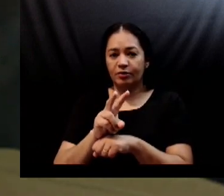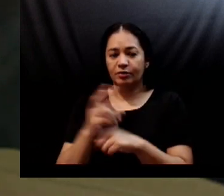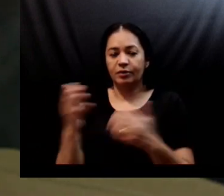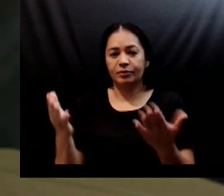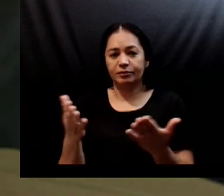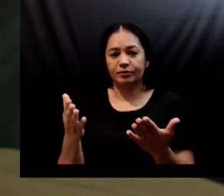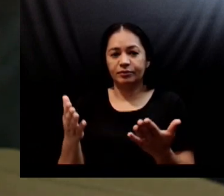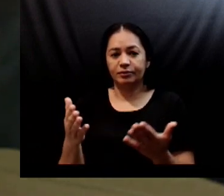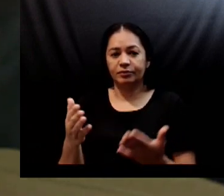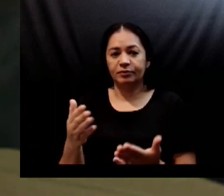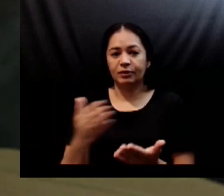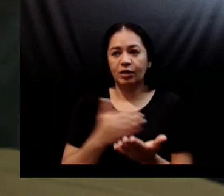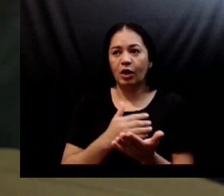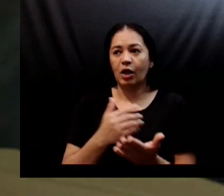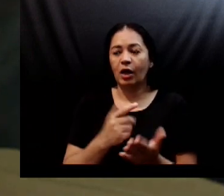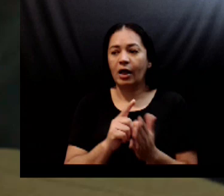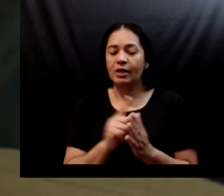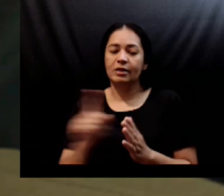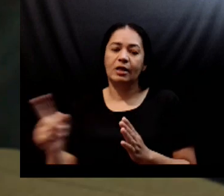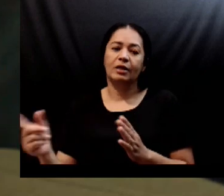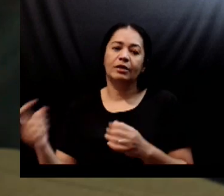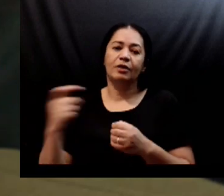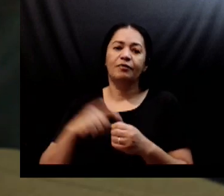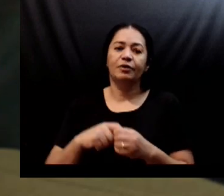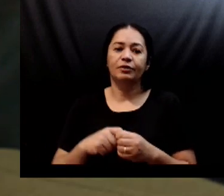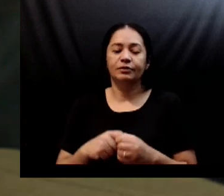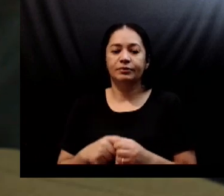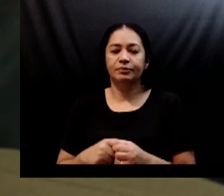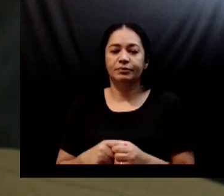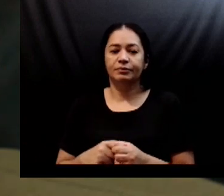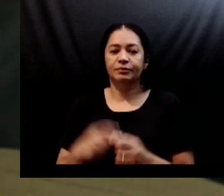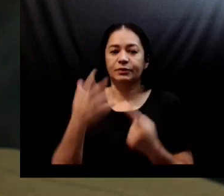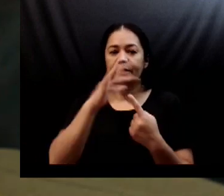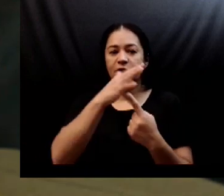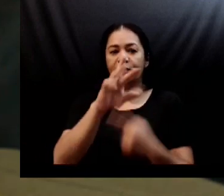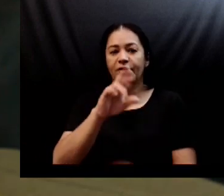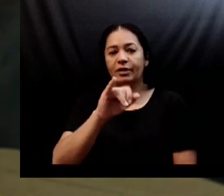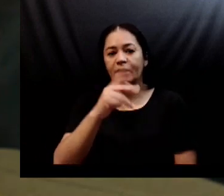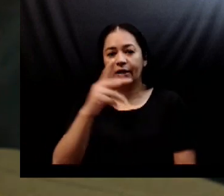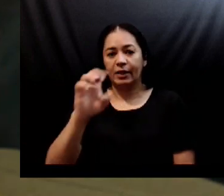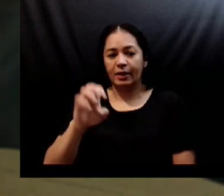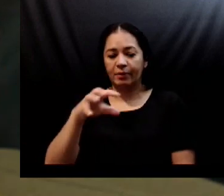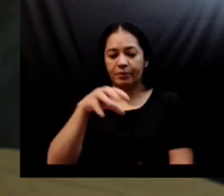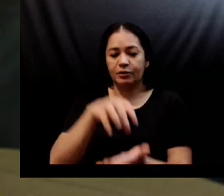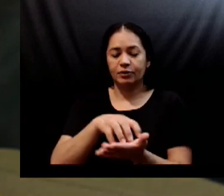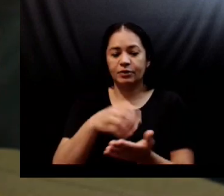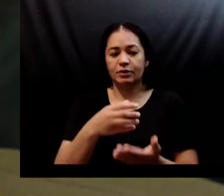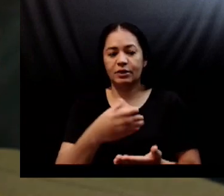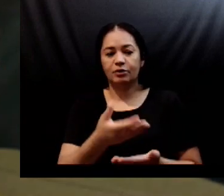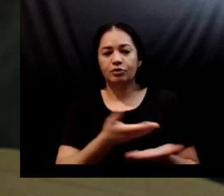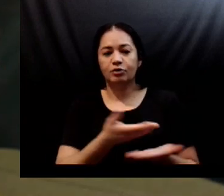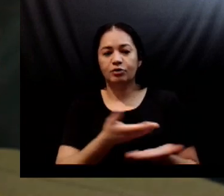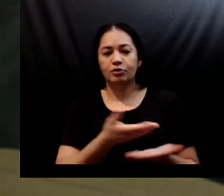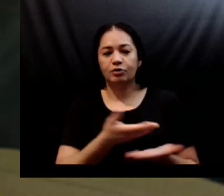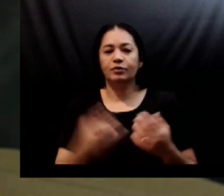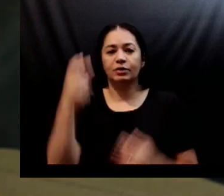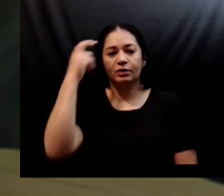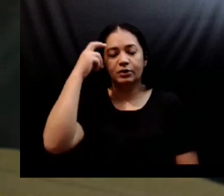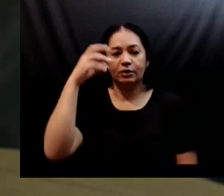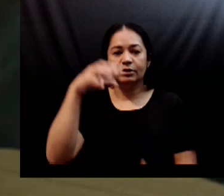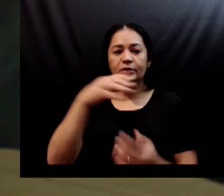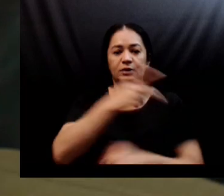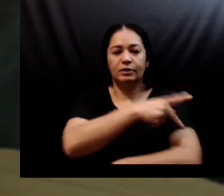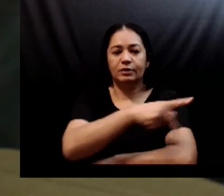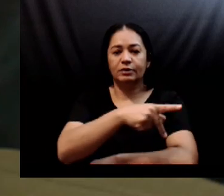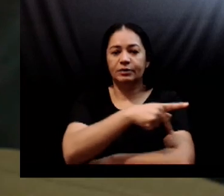e o retorno serão da Feira Hippie, do Centro de Convivência Cultural, localizado na Praça Imprensa Fluminense, no Cambuí.